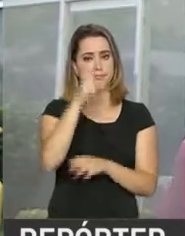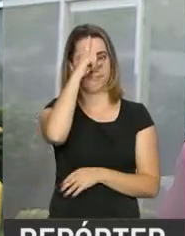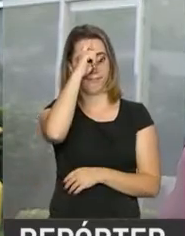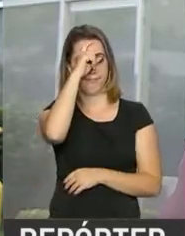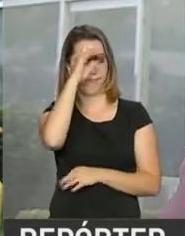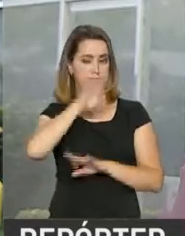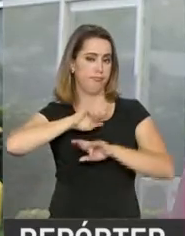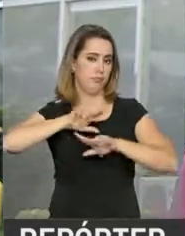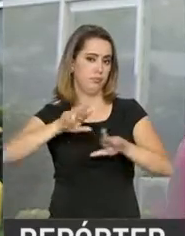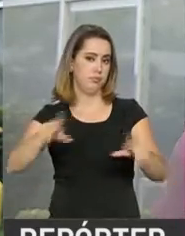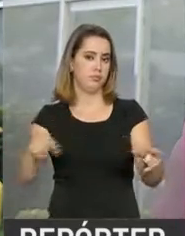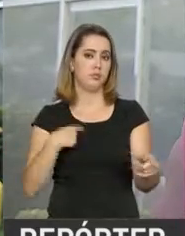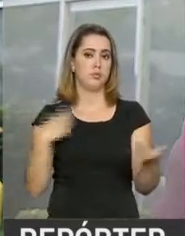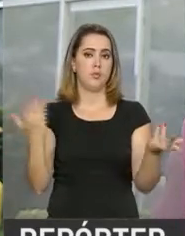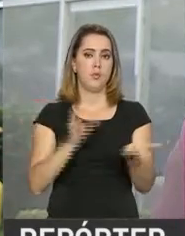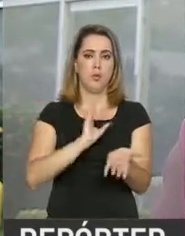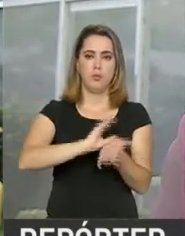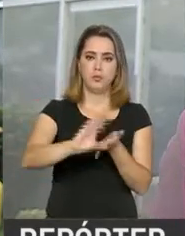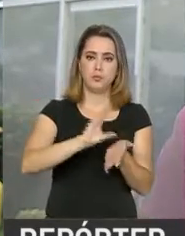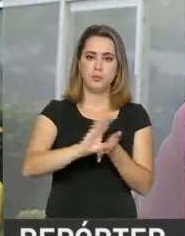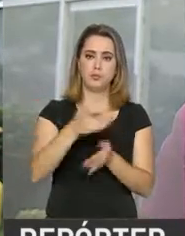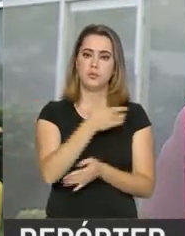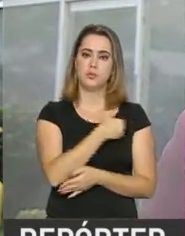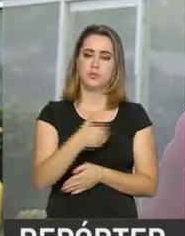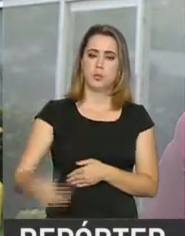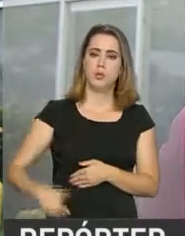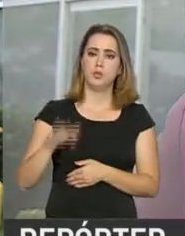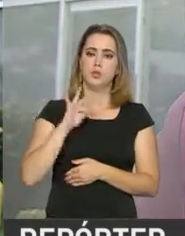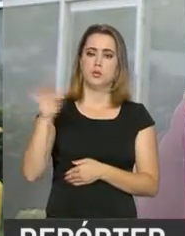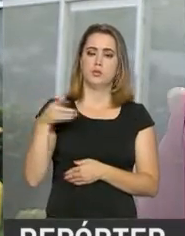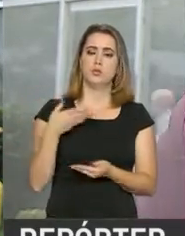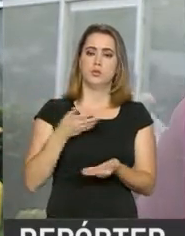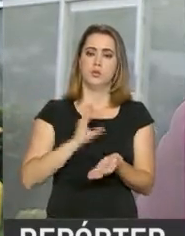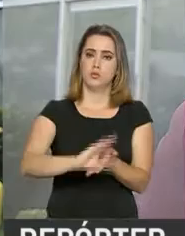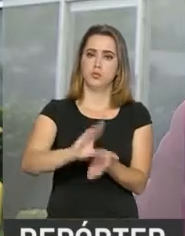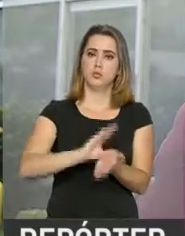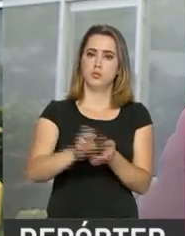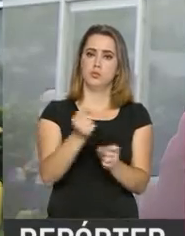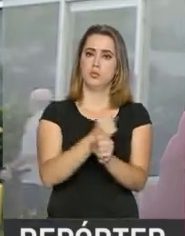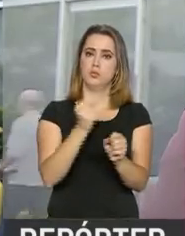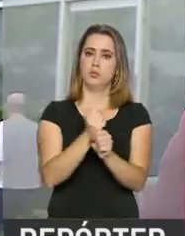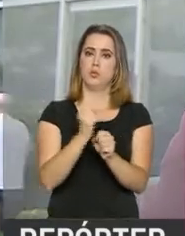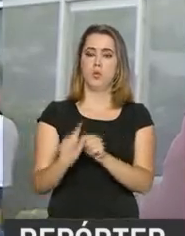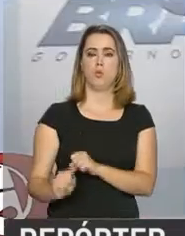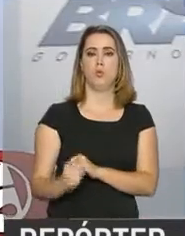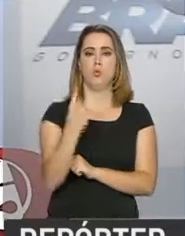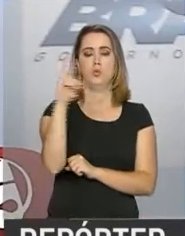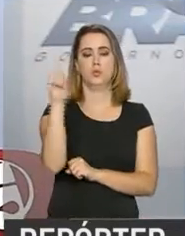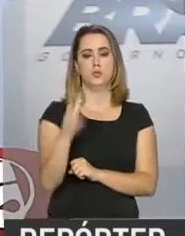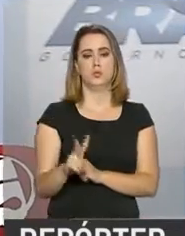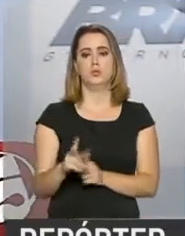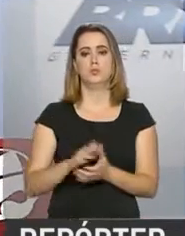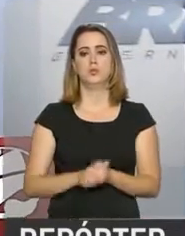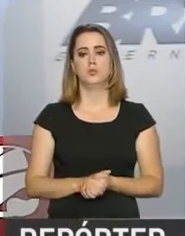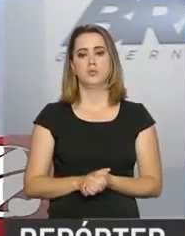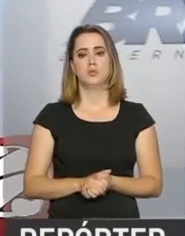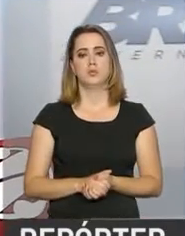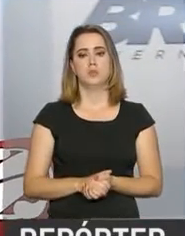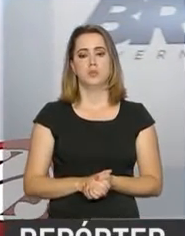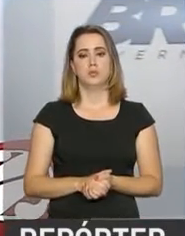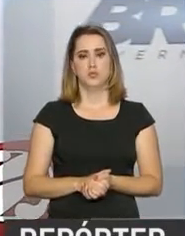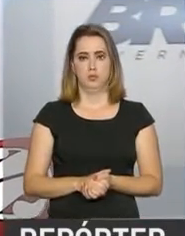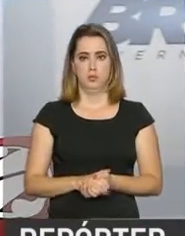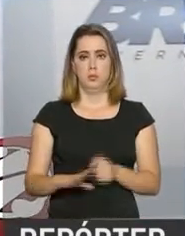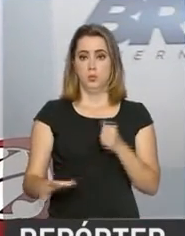de agora o repasse de recursos federais para essas construções será feito em parcela única com a segurança garantia